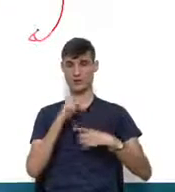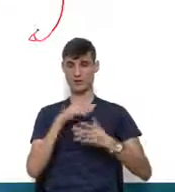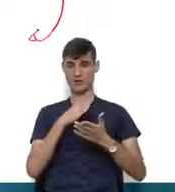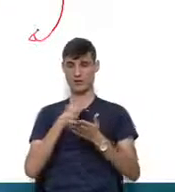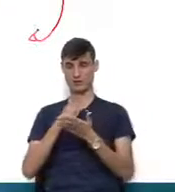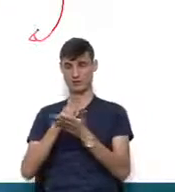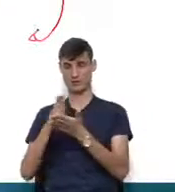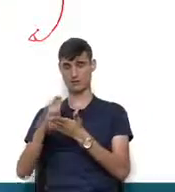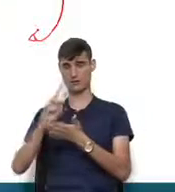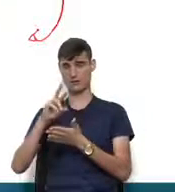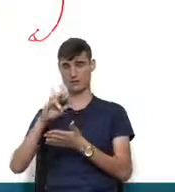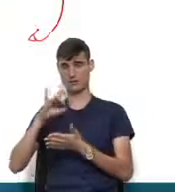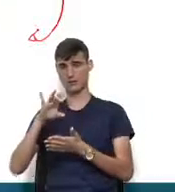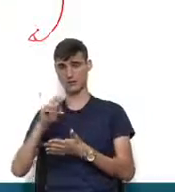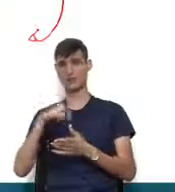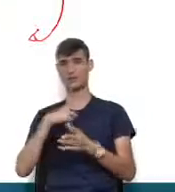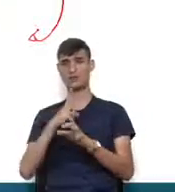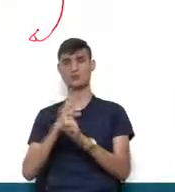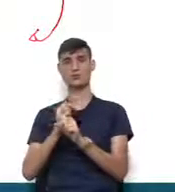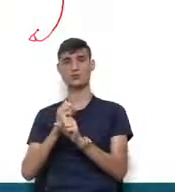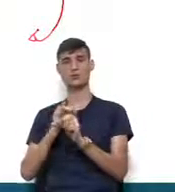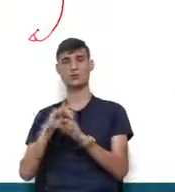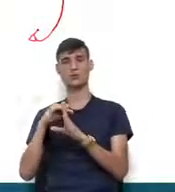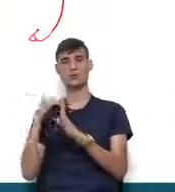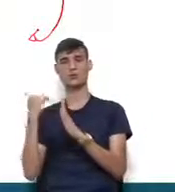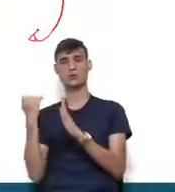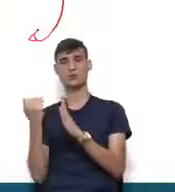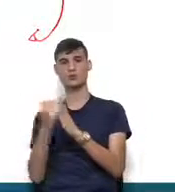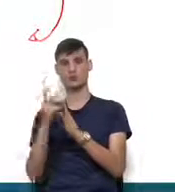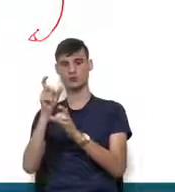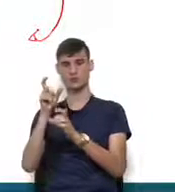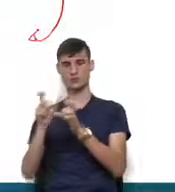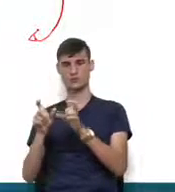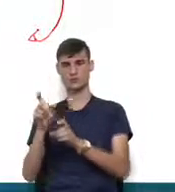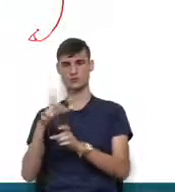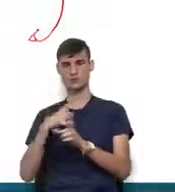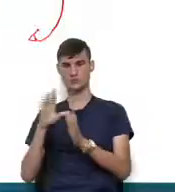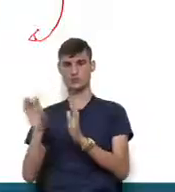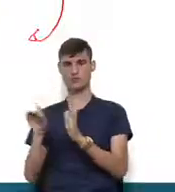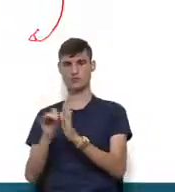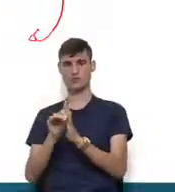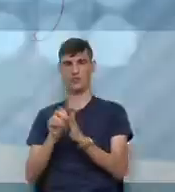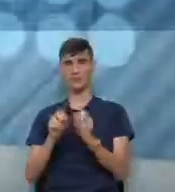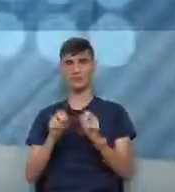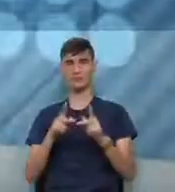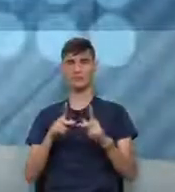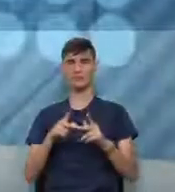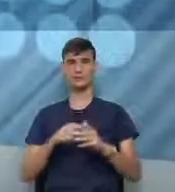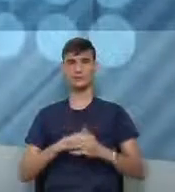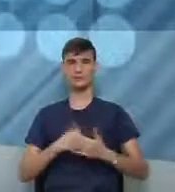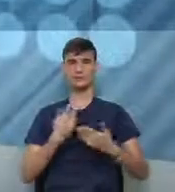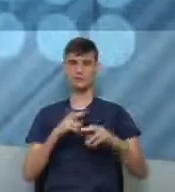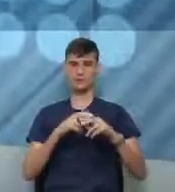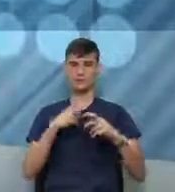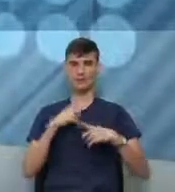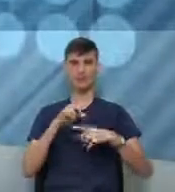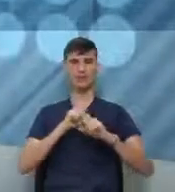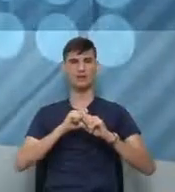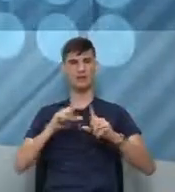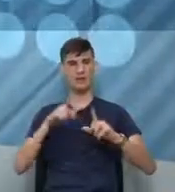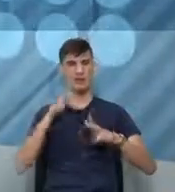séries, eu tenho a soma de todos os termos que compõem aquelas séries, tá? Então, eu espero que tenha